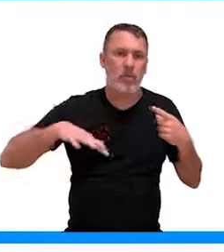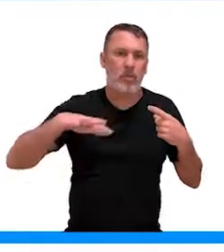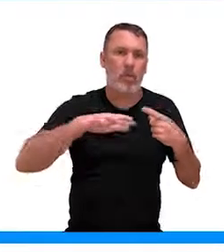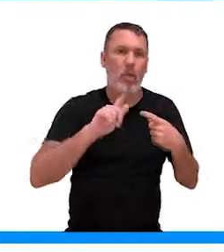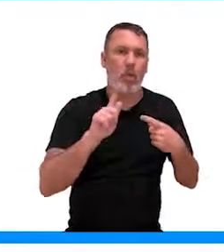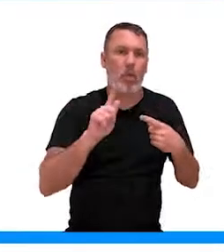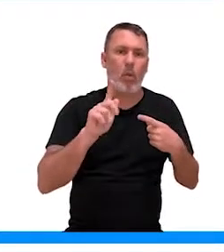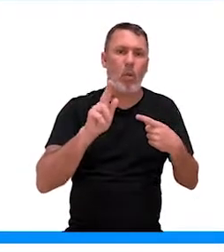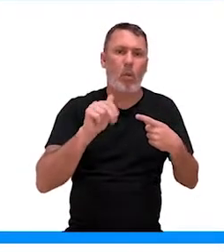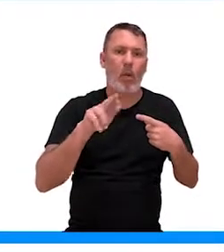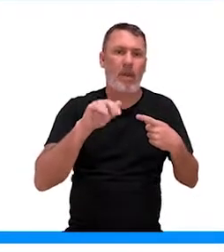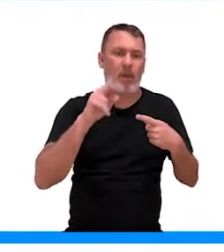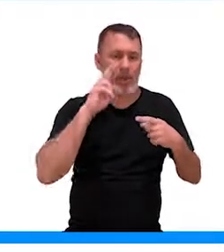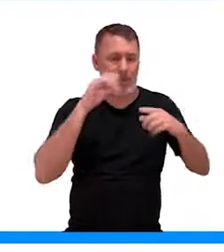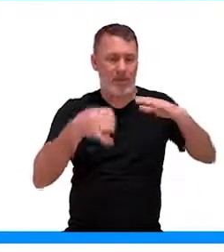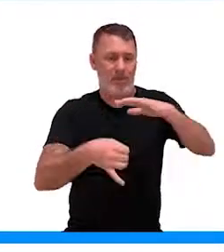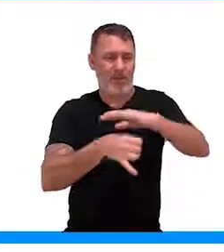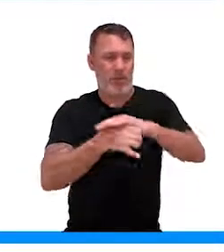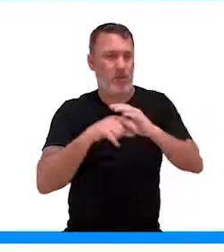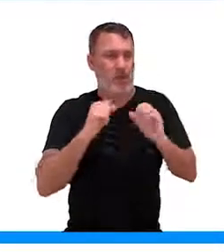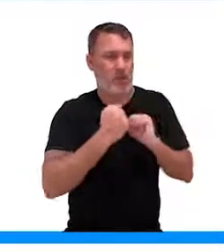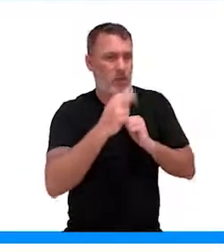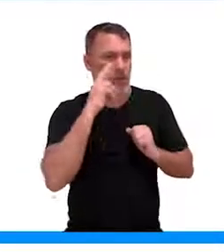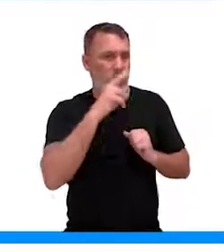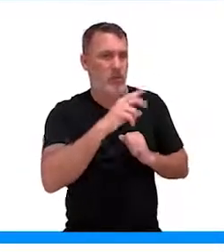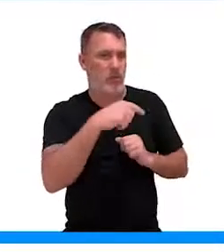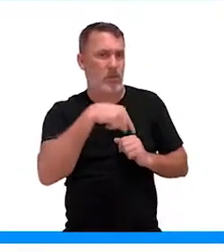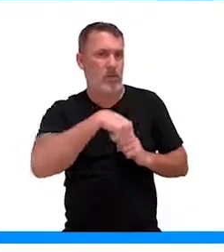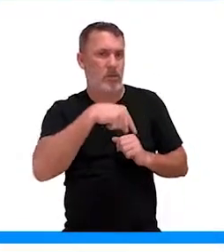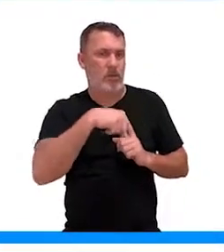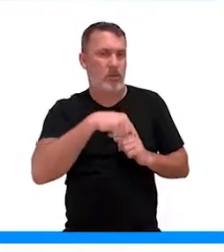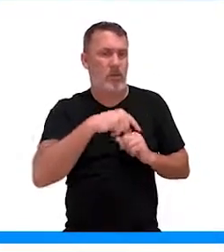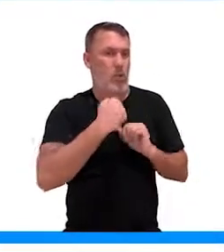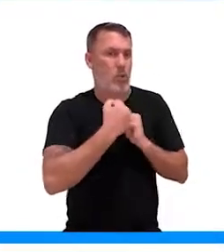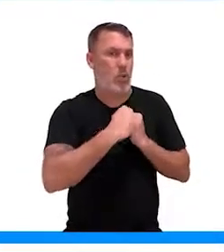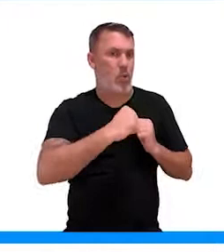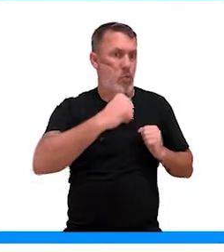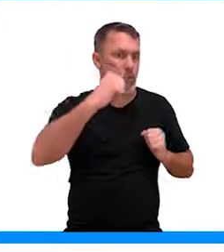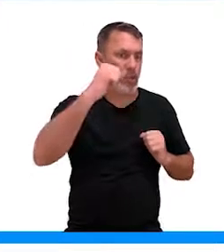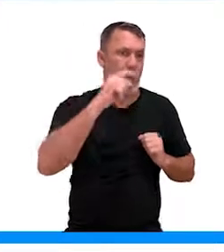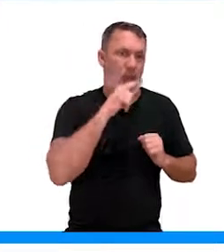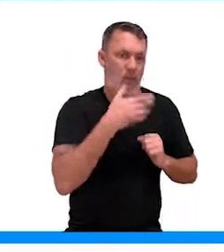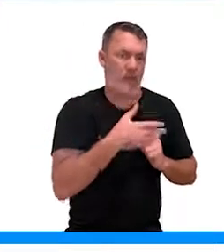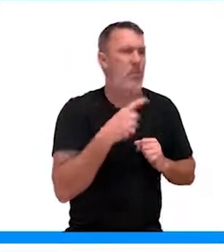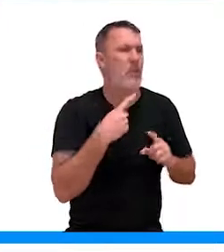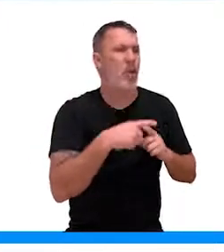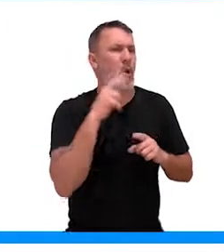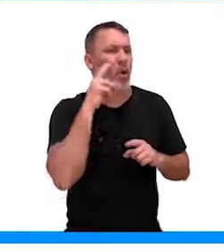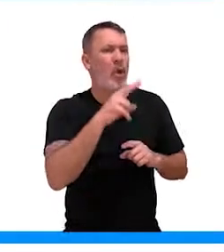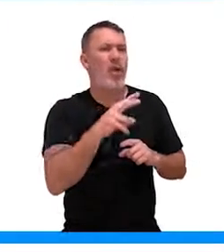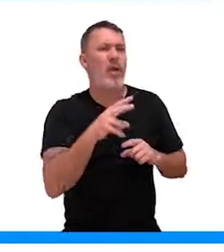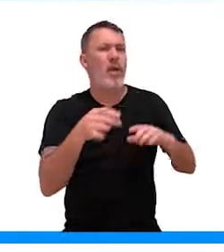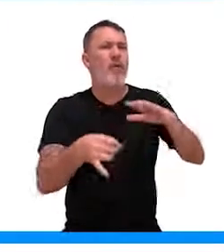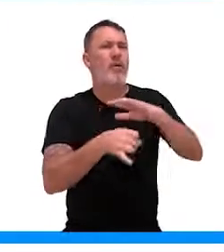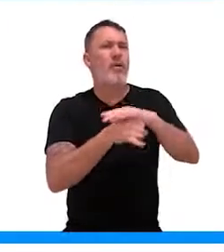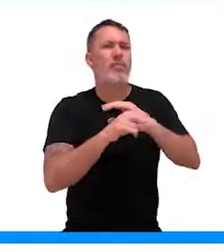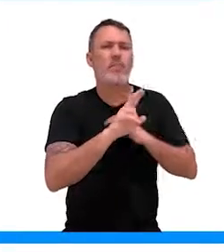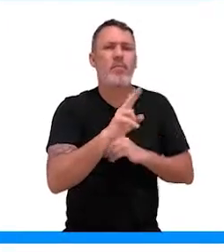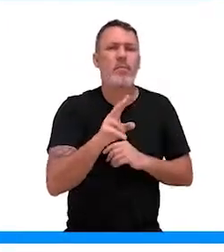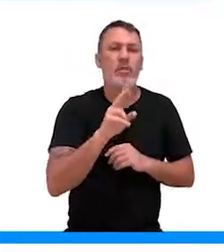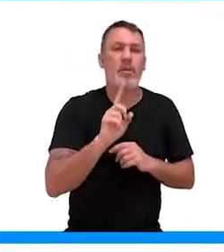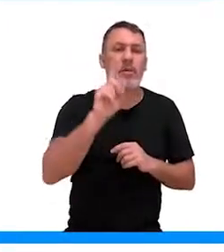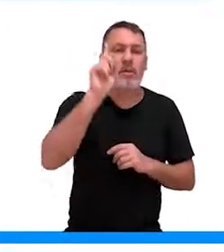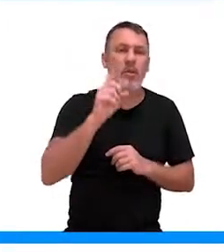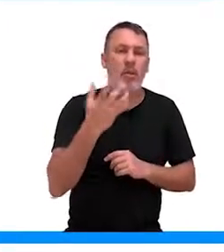extensão superficial, que é até da além do nosso território. Porém, eu chamo a sua atenção aqui para o aquífero de Alter do